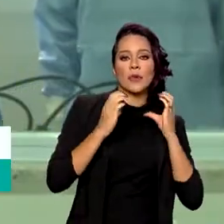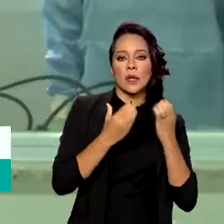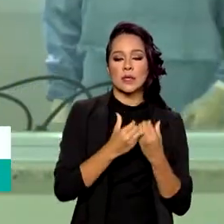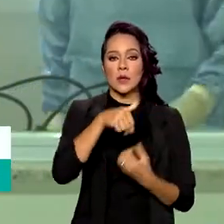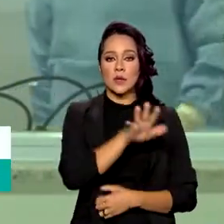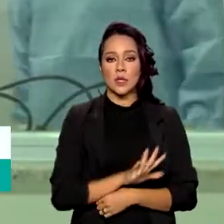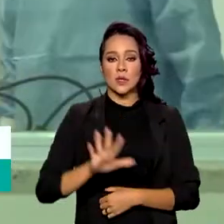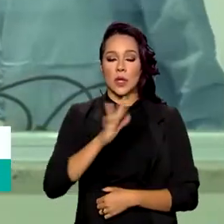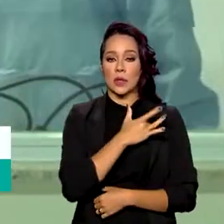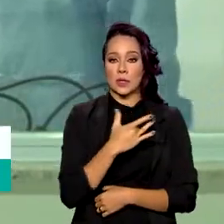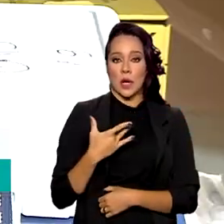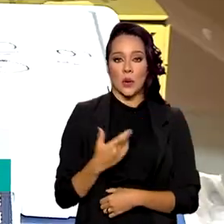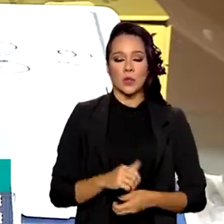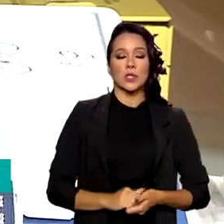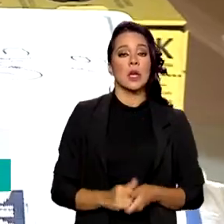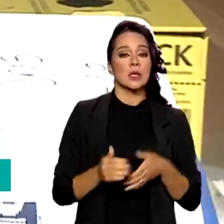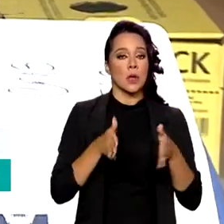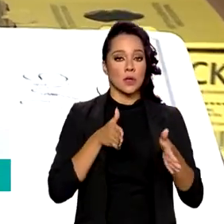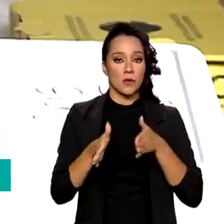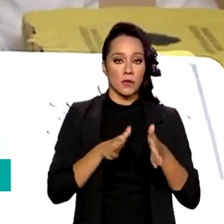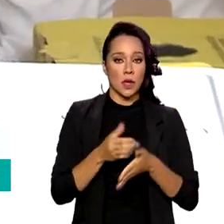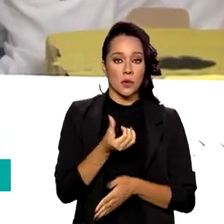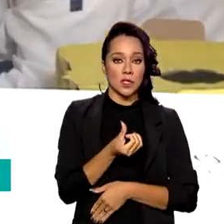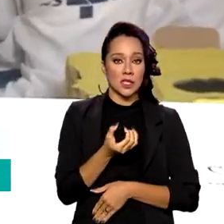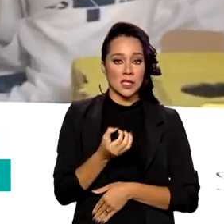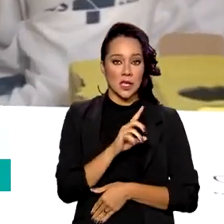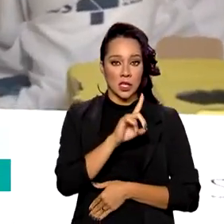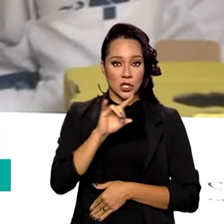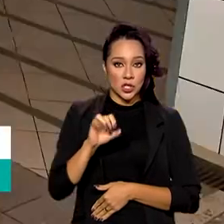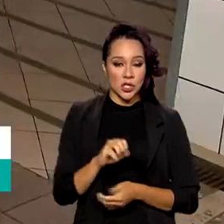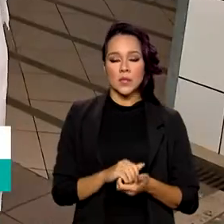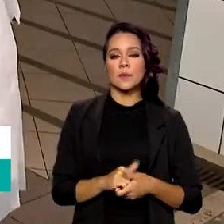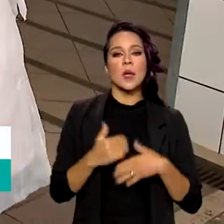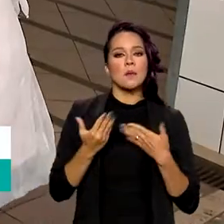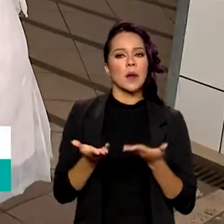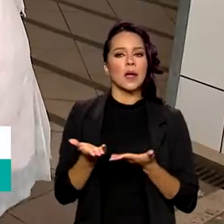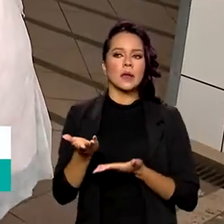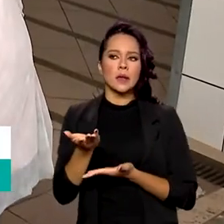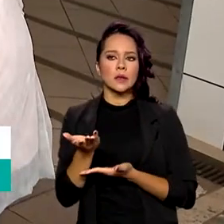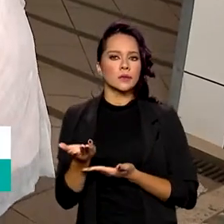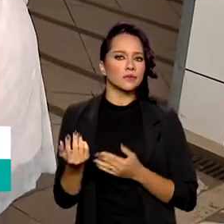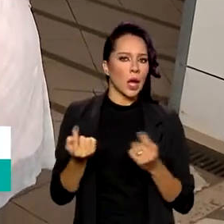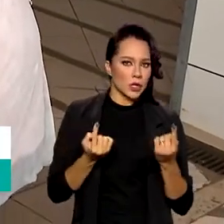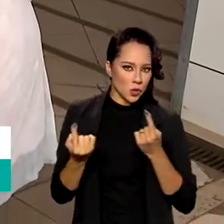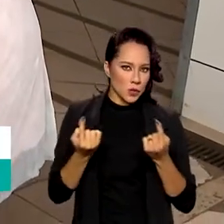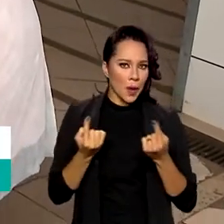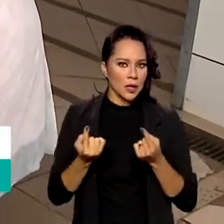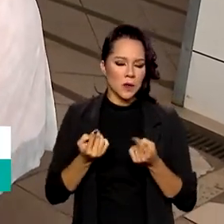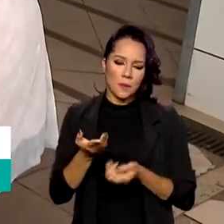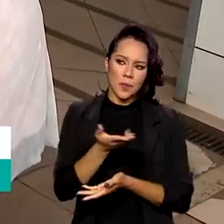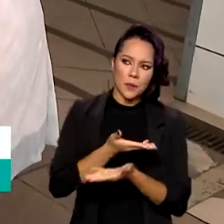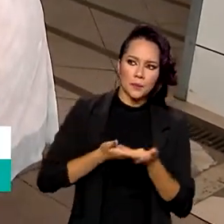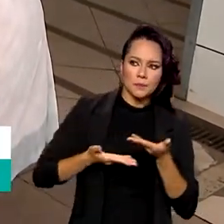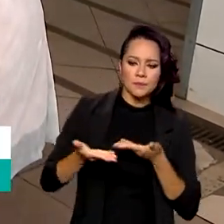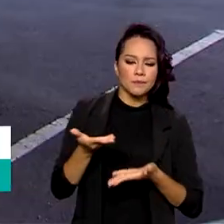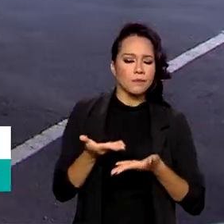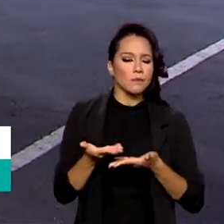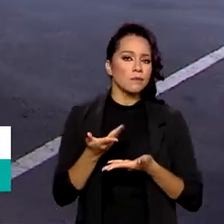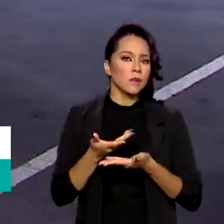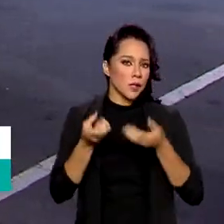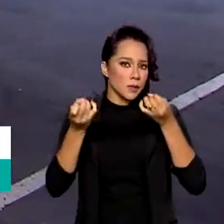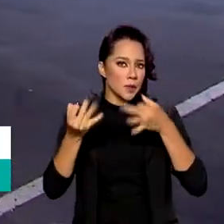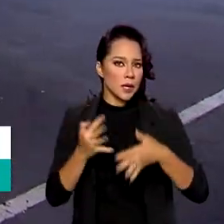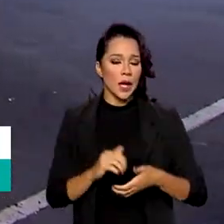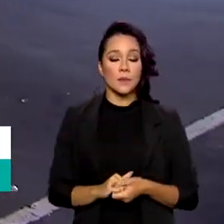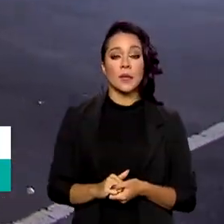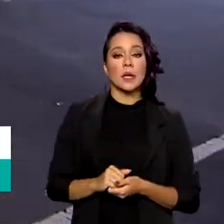Nacional da Saúde de deu prazo então de 60 dias para que os envolvidos nessa questão pudessem se